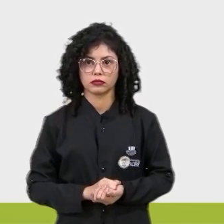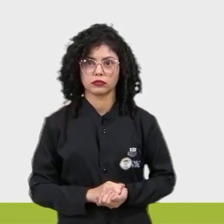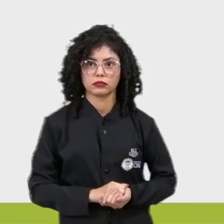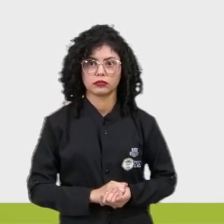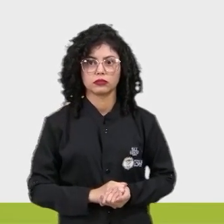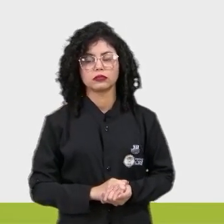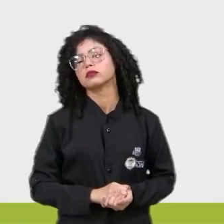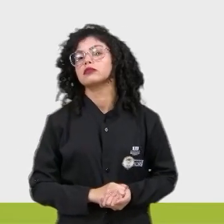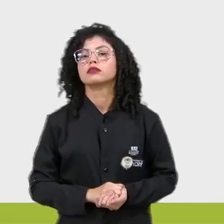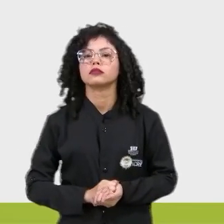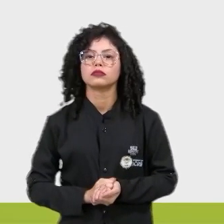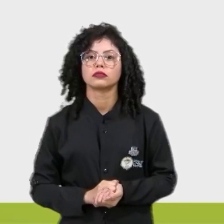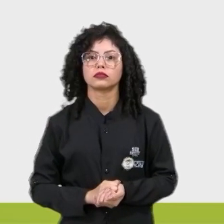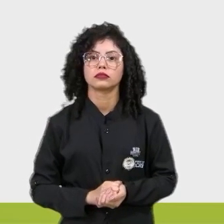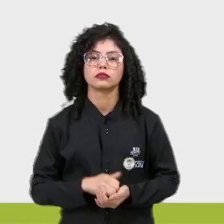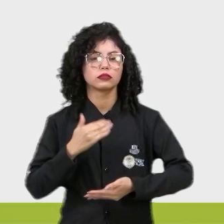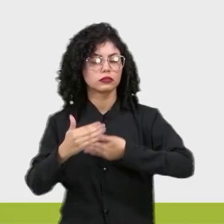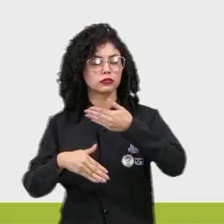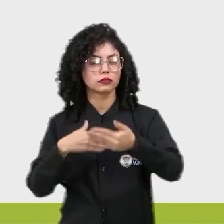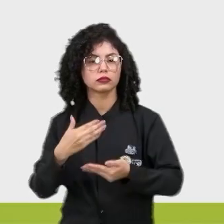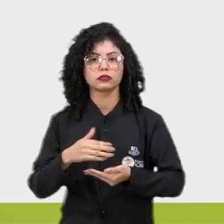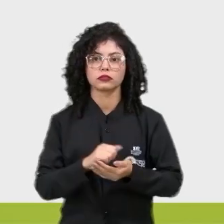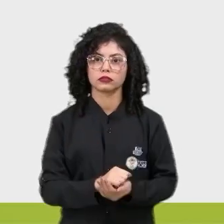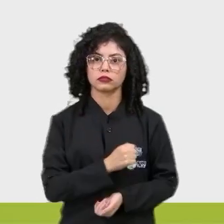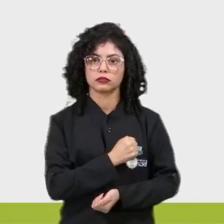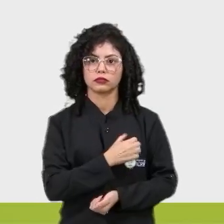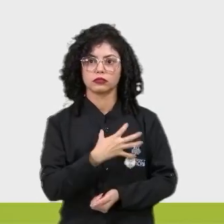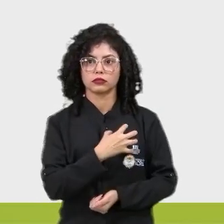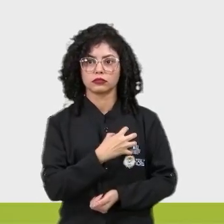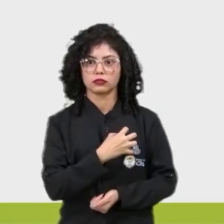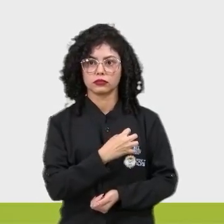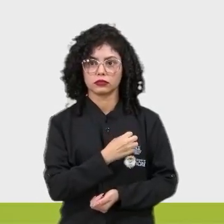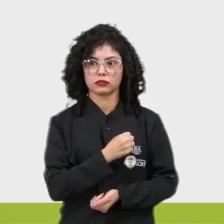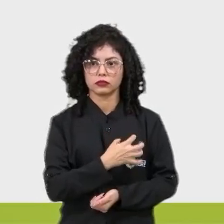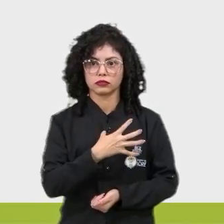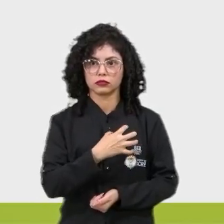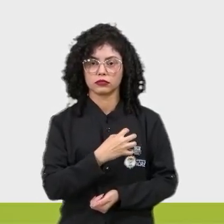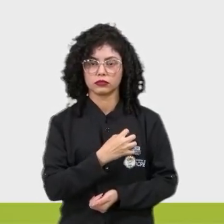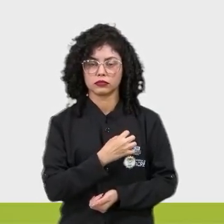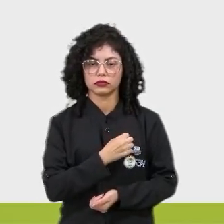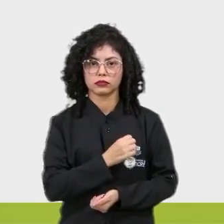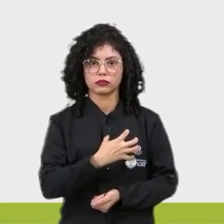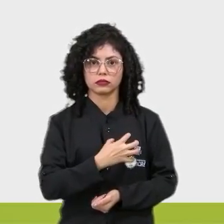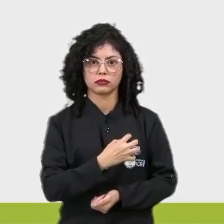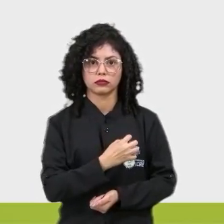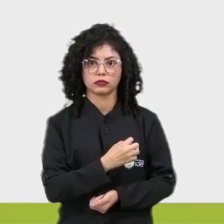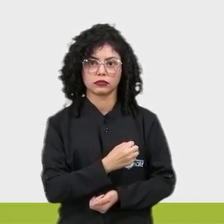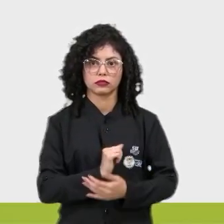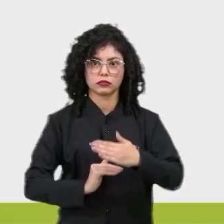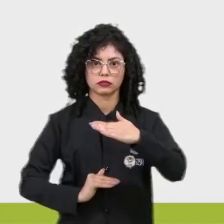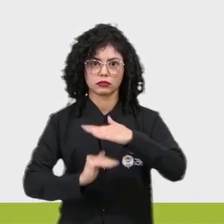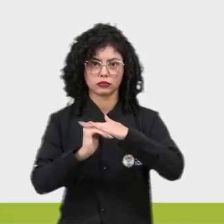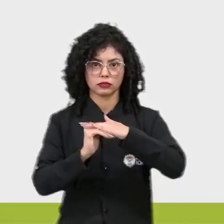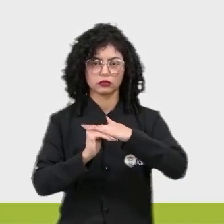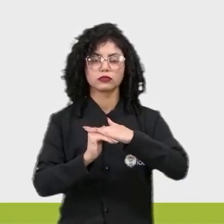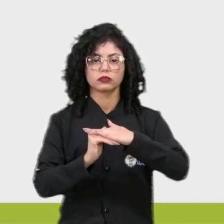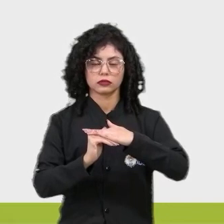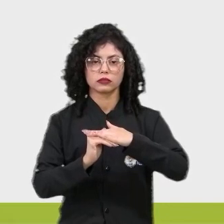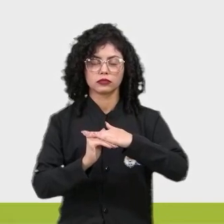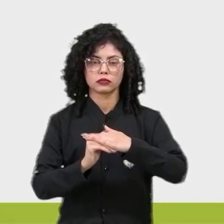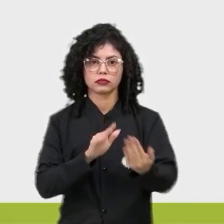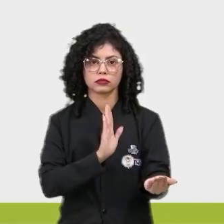Bom, quase não deu certo. Durante a contração cardíaca, a pressão arterial, nas